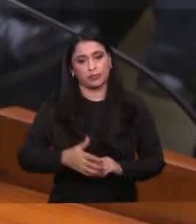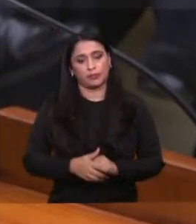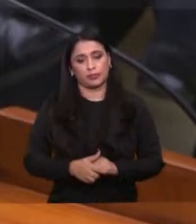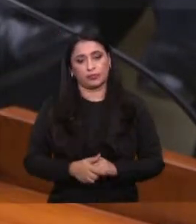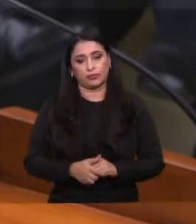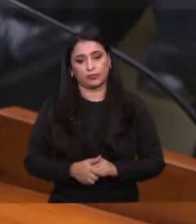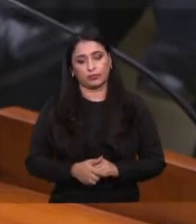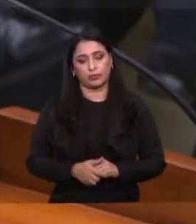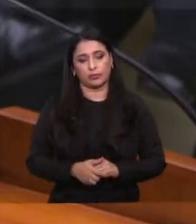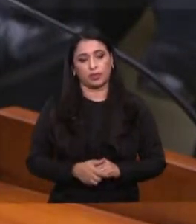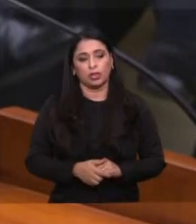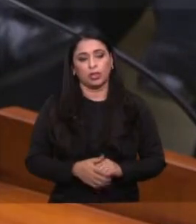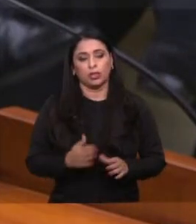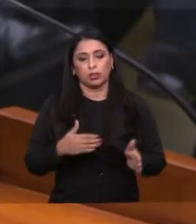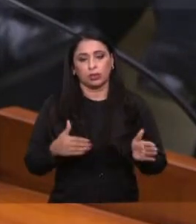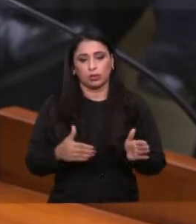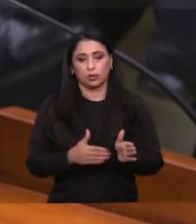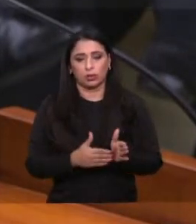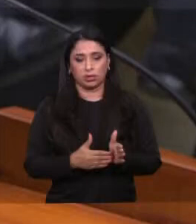excelentíssimos senhores ministros,